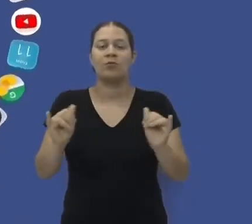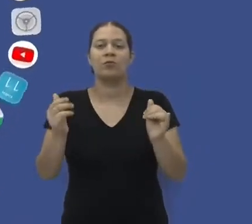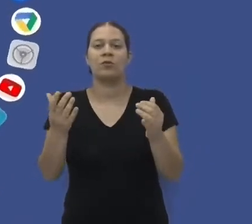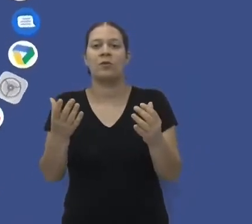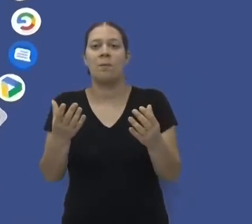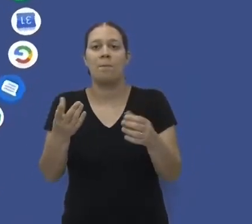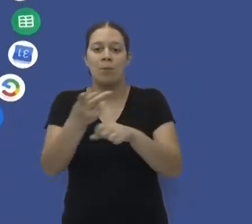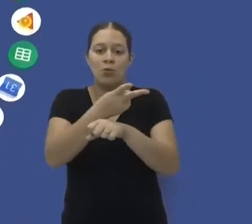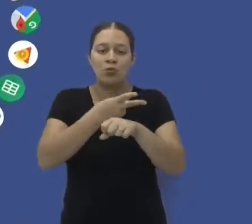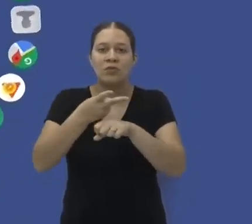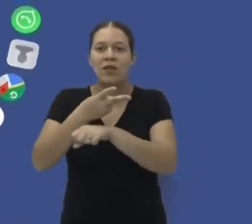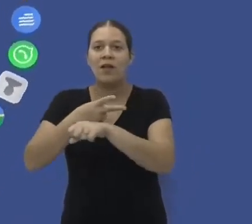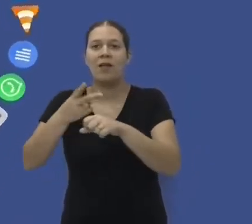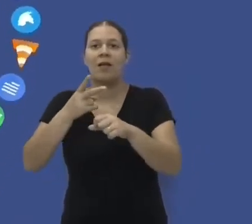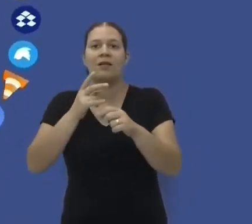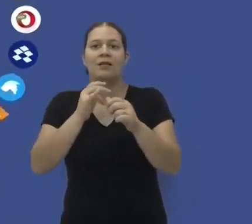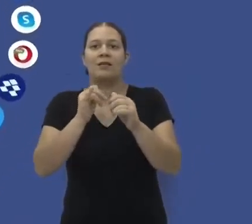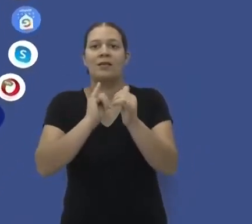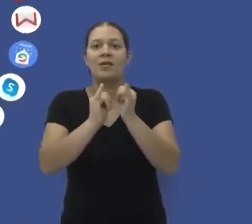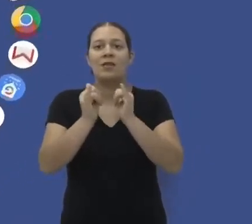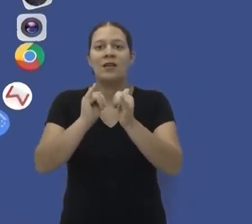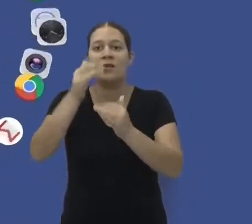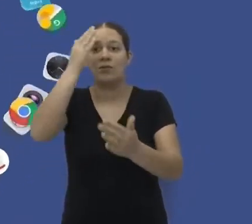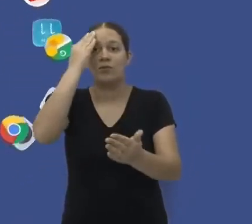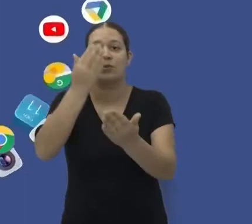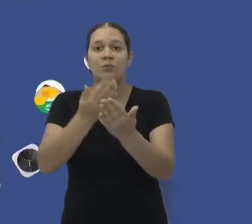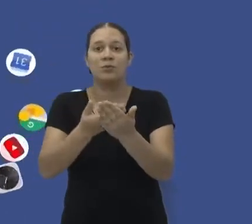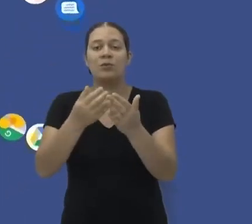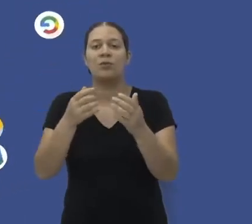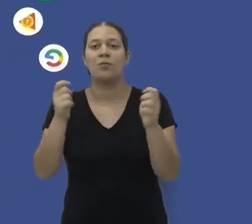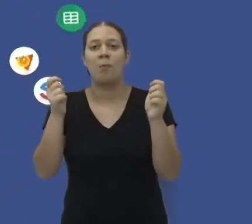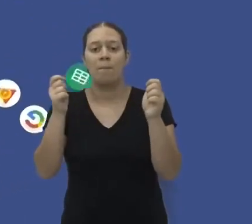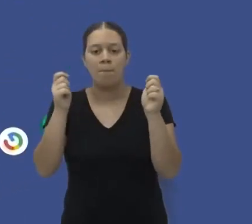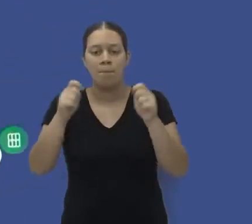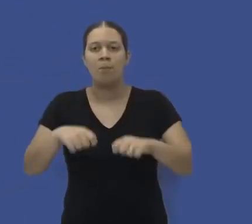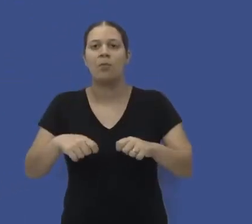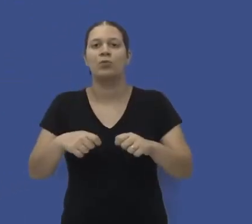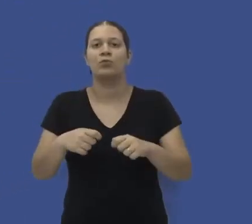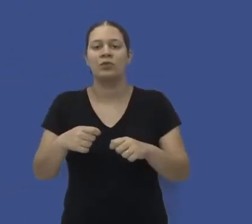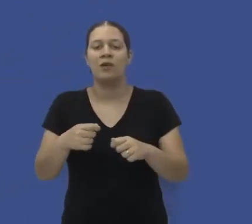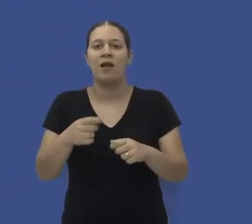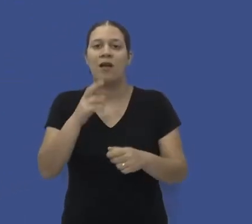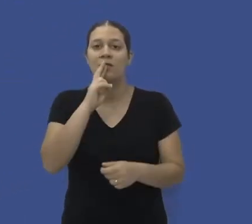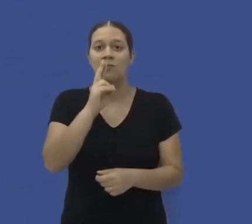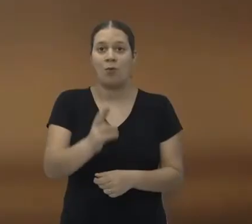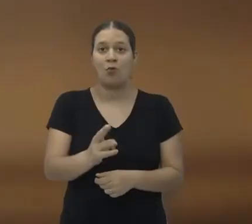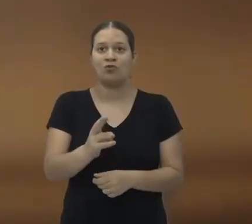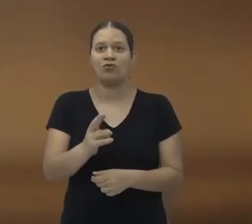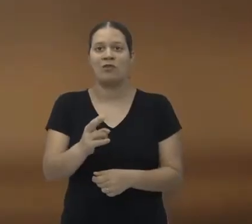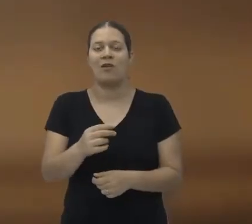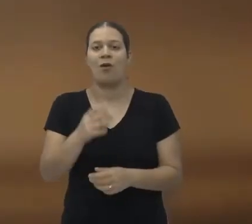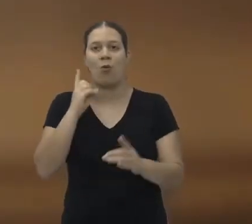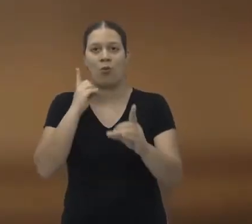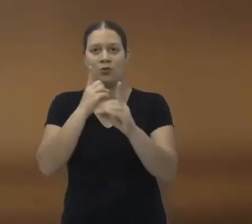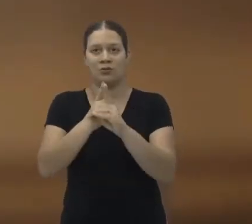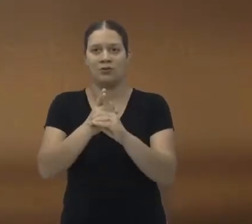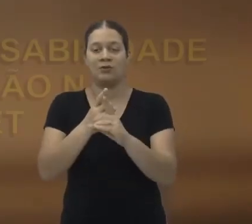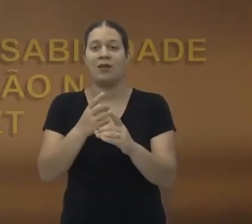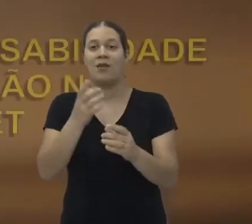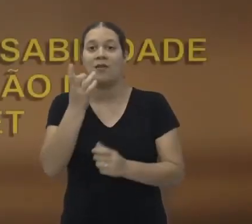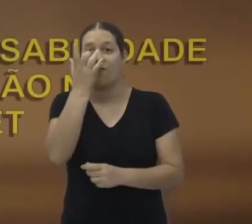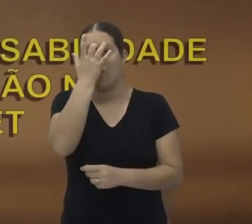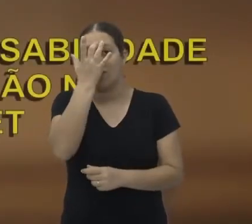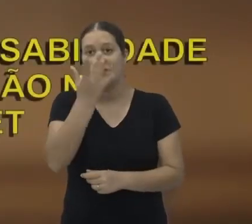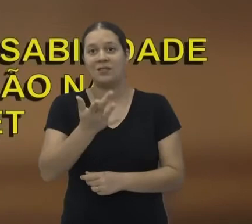e dados, com milhares de buscas na internet, onde acreditamos que podemos ter muitas respostas na palma da mão.